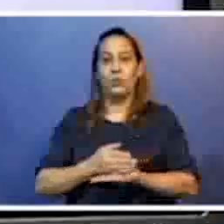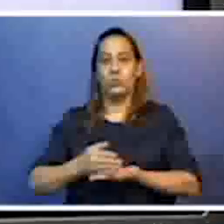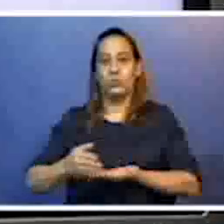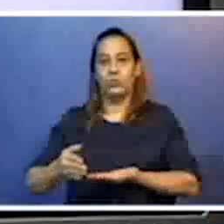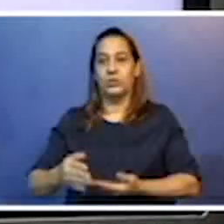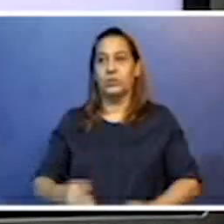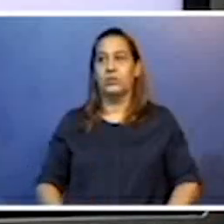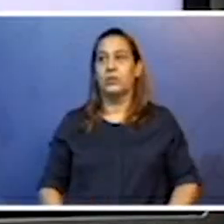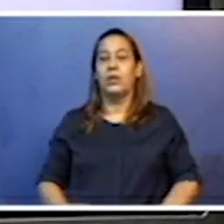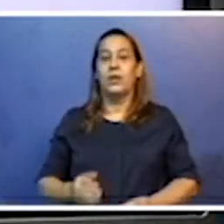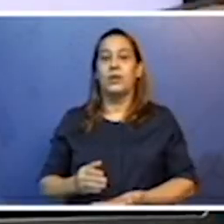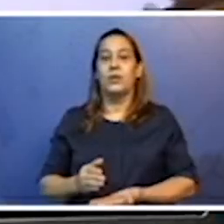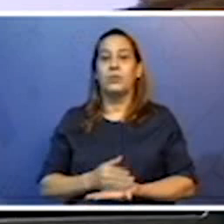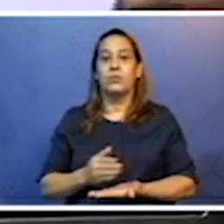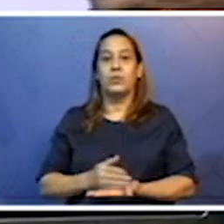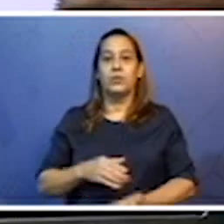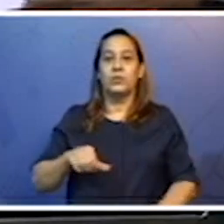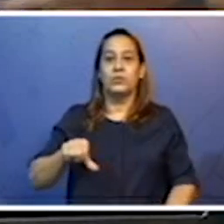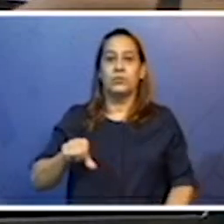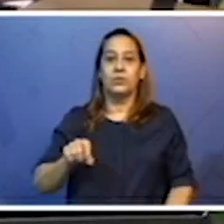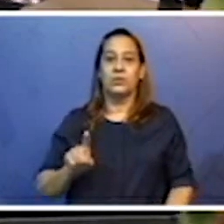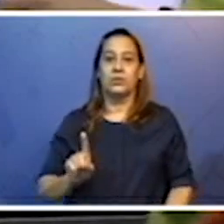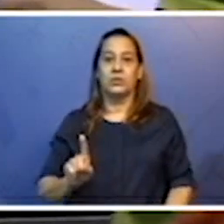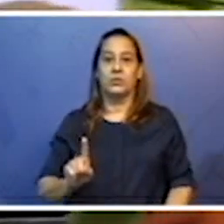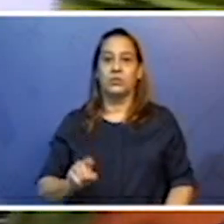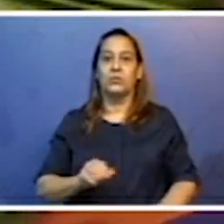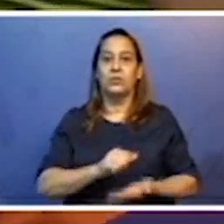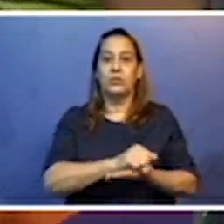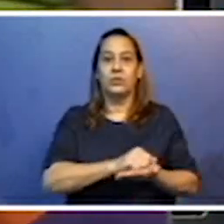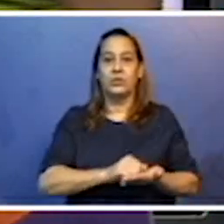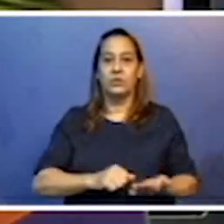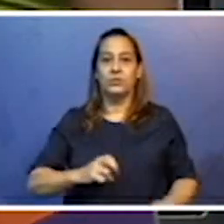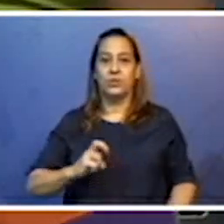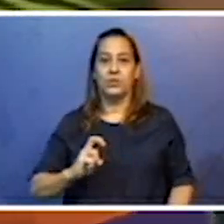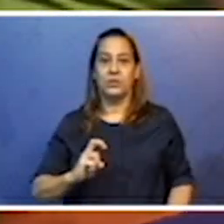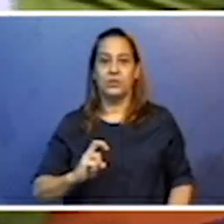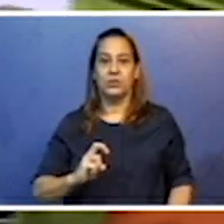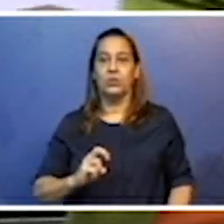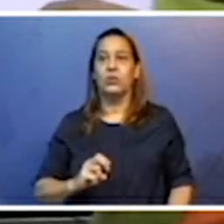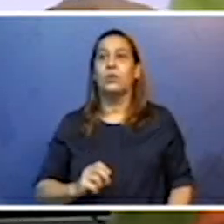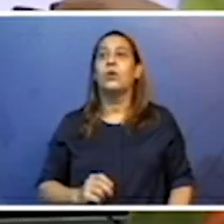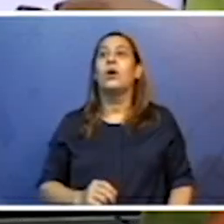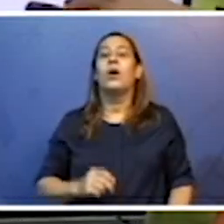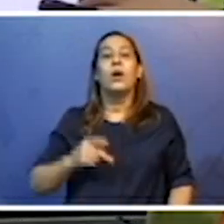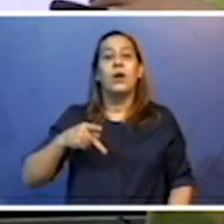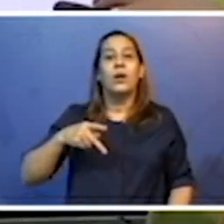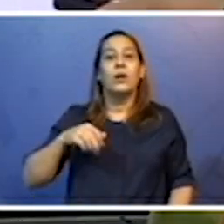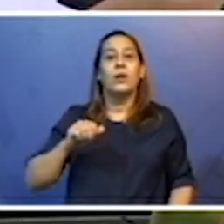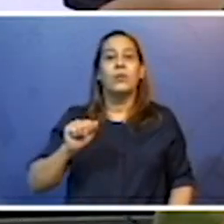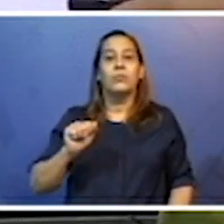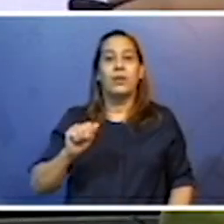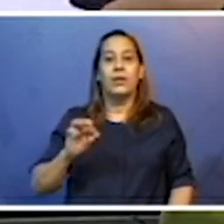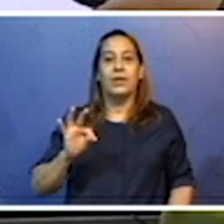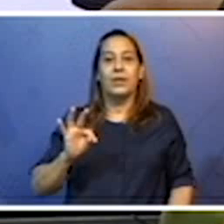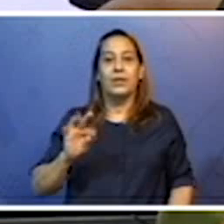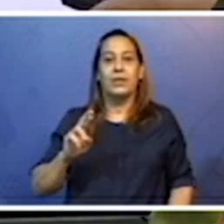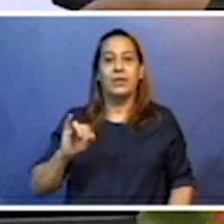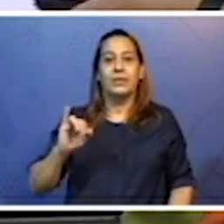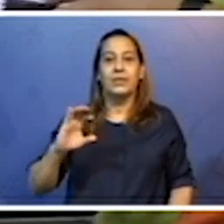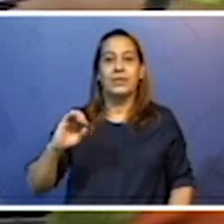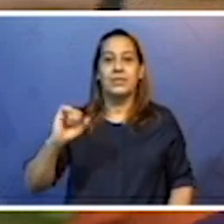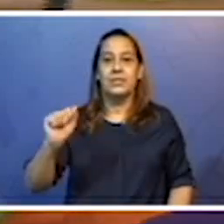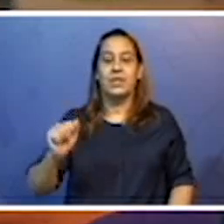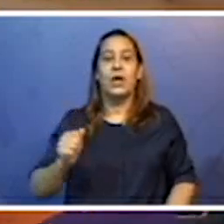Continuando, ainda na página 91, número 5. Patrícia foi ao supermercado comprar 1 quilo de